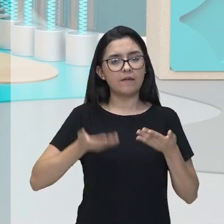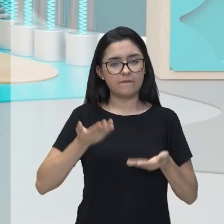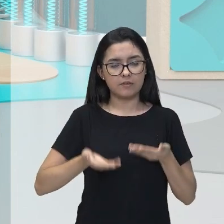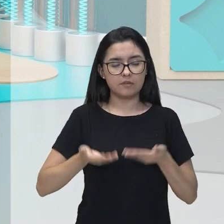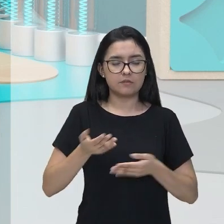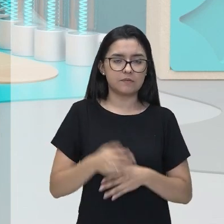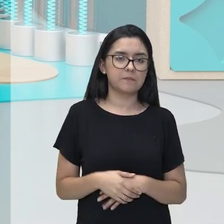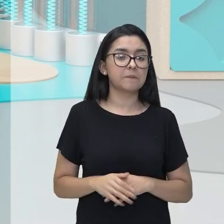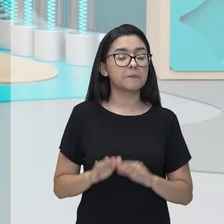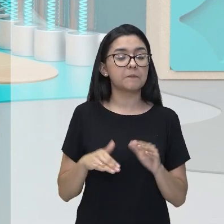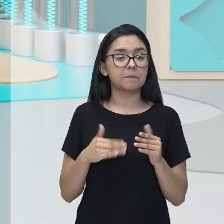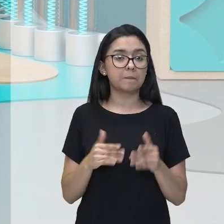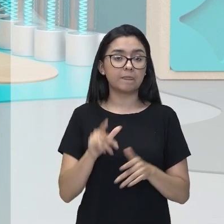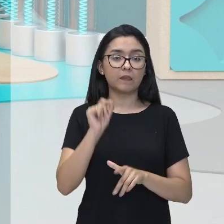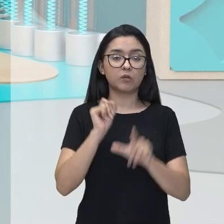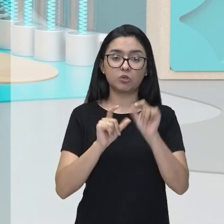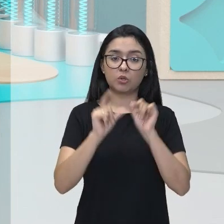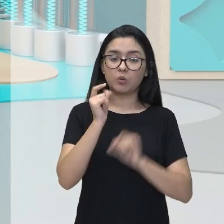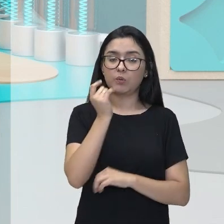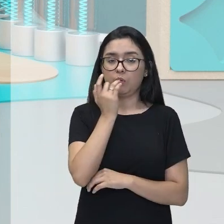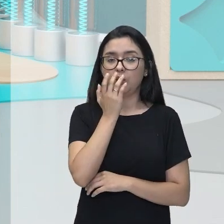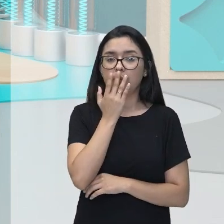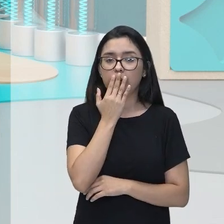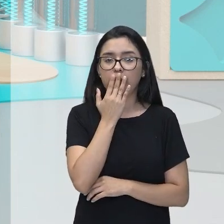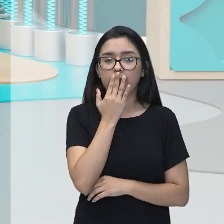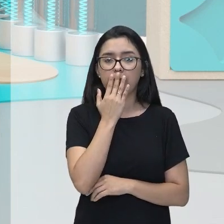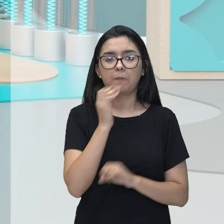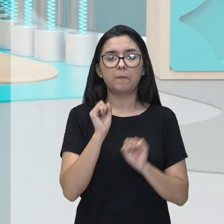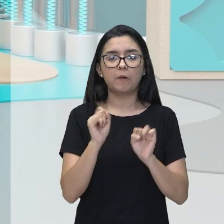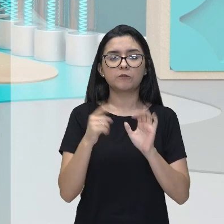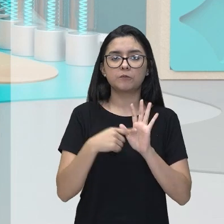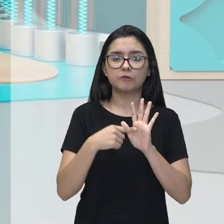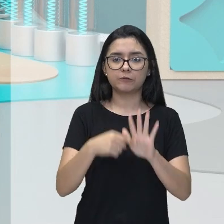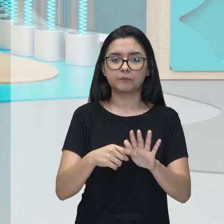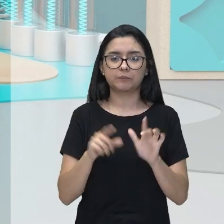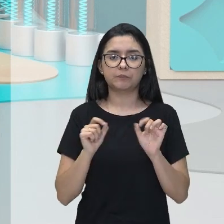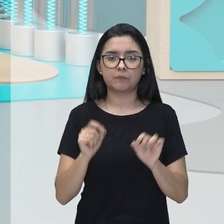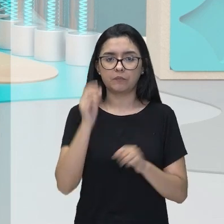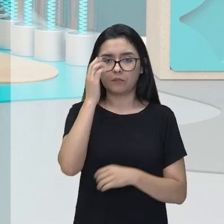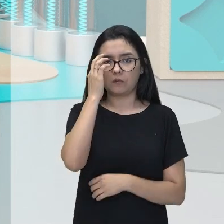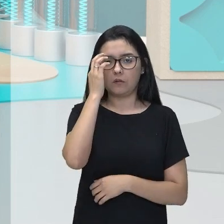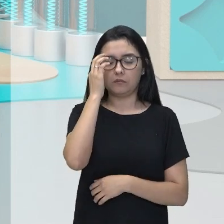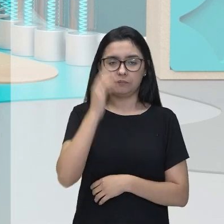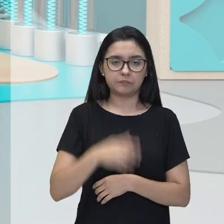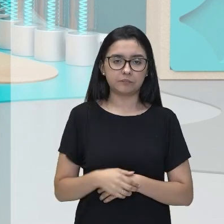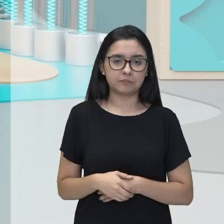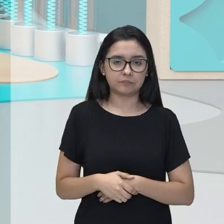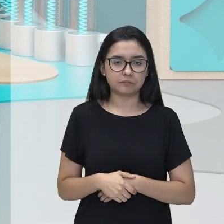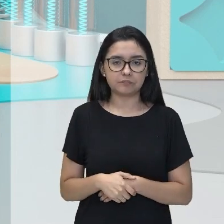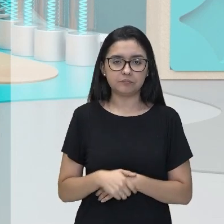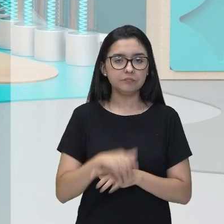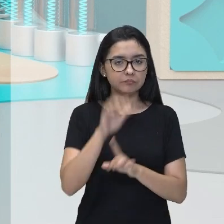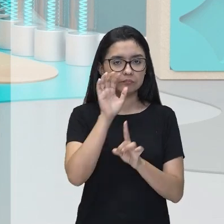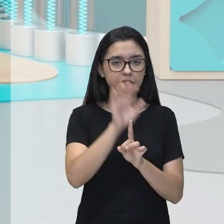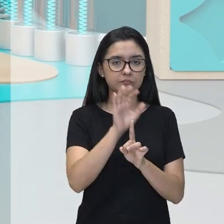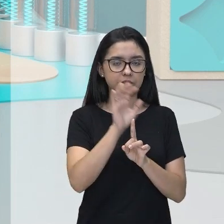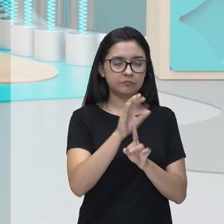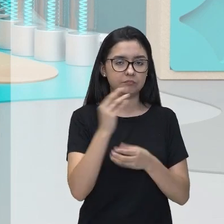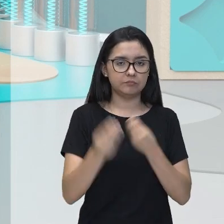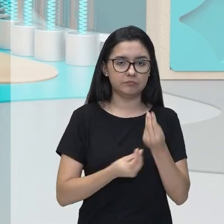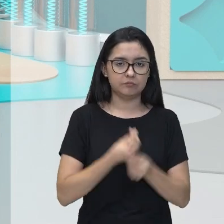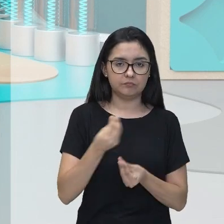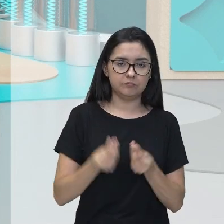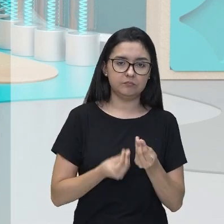A escolha da paleta de cores pode definir o tom da obra e influenciar a maneira como